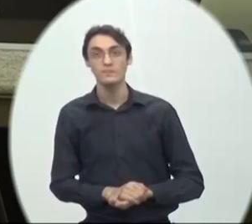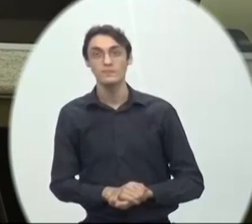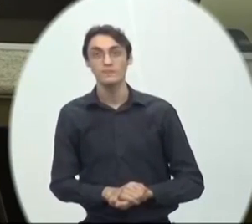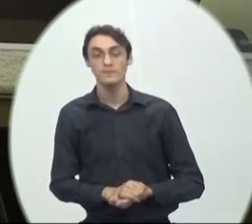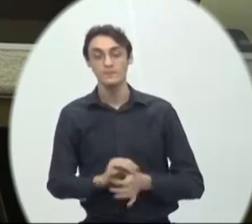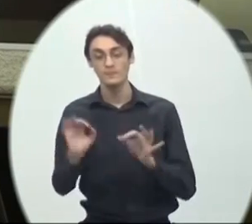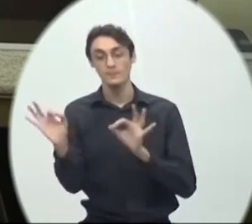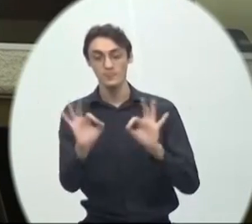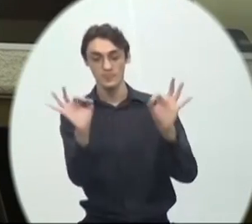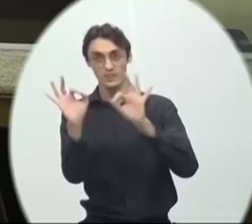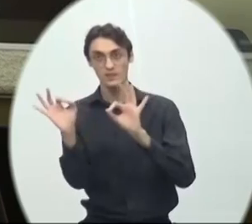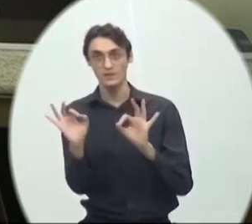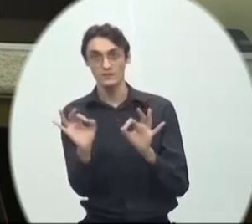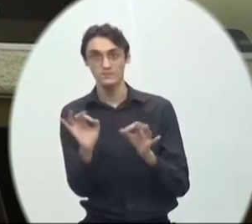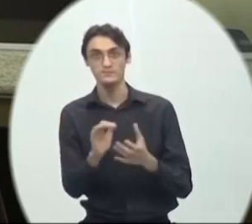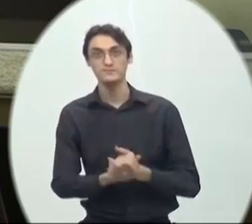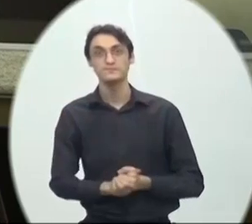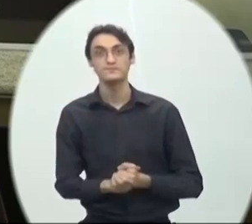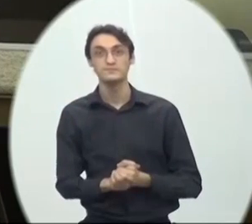Não havendo quem queira discutir,